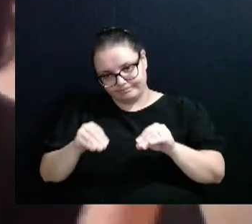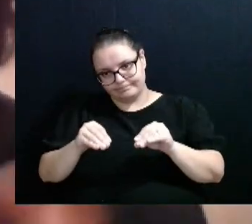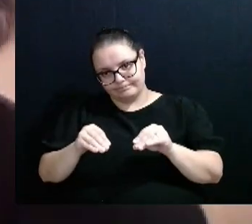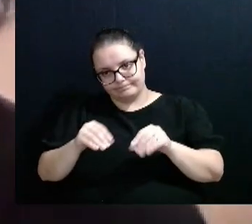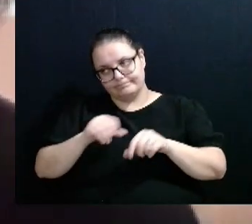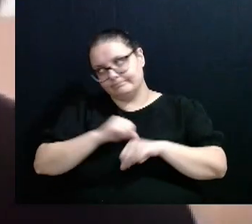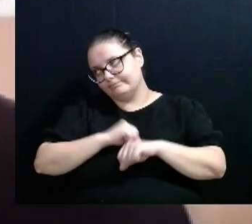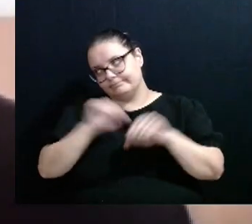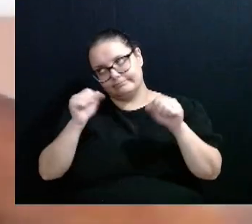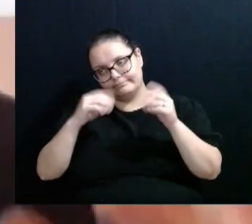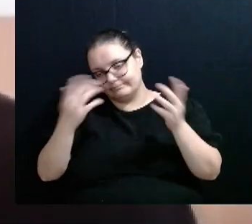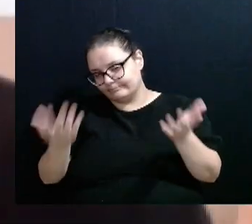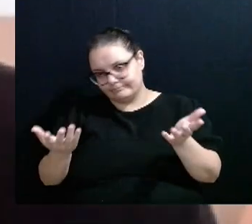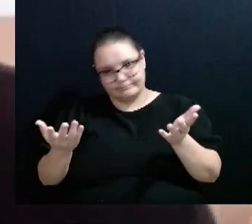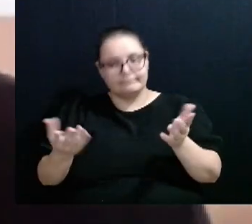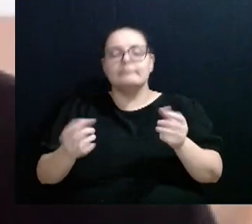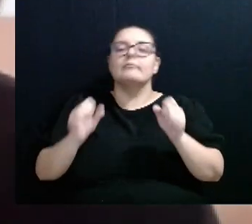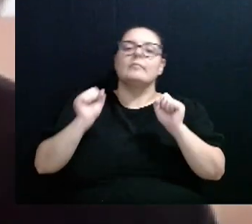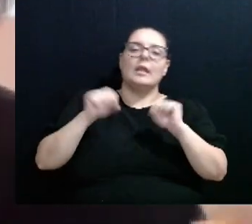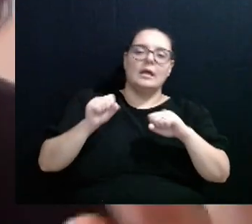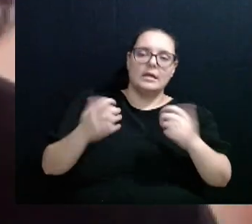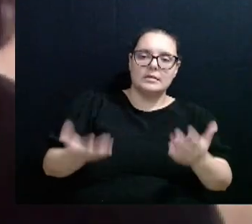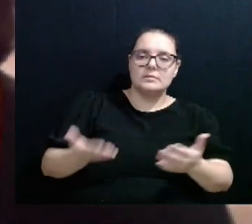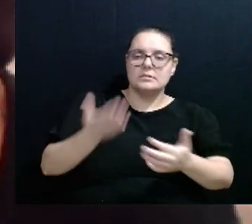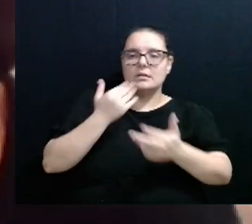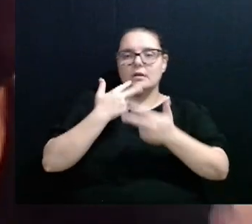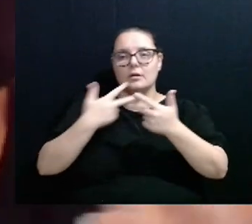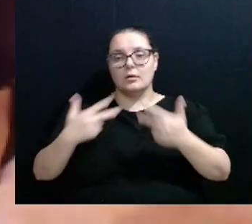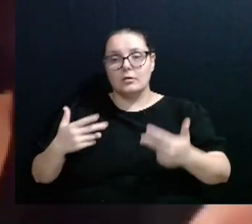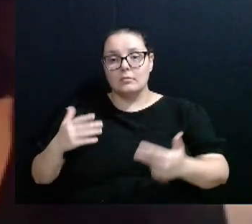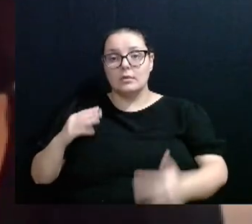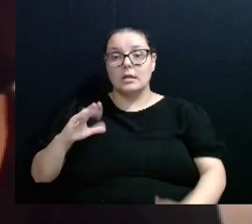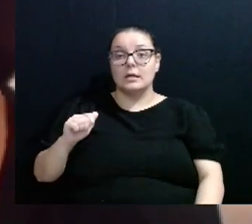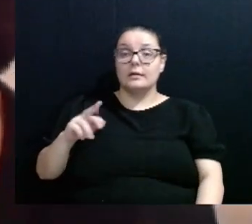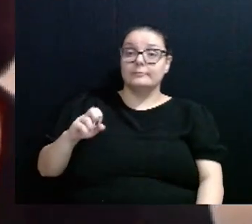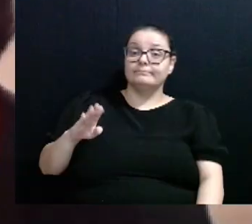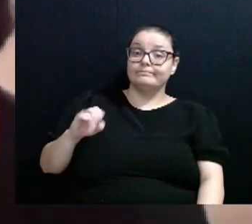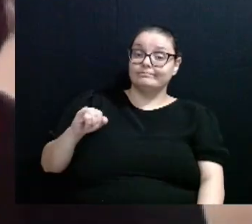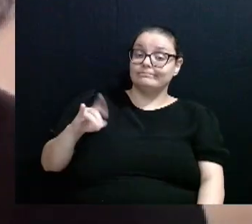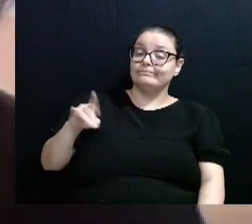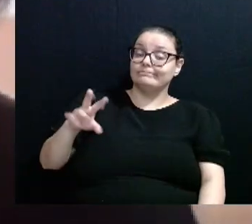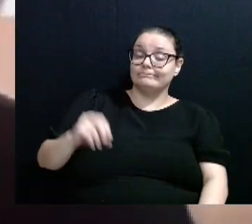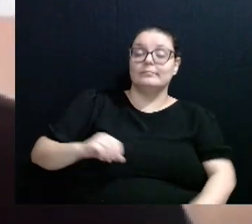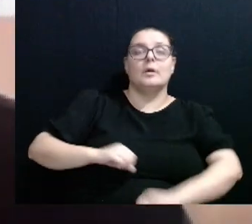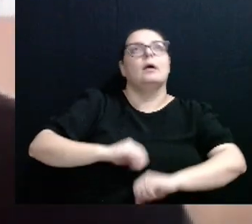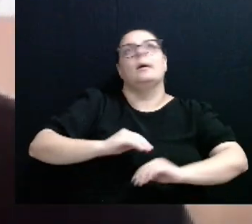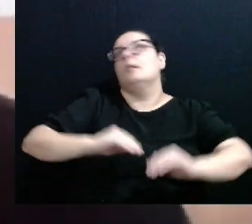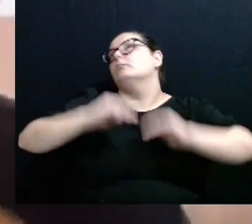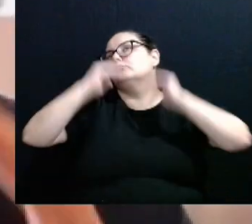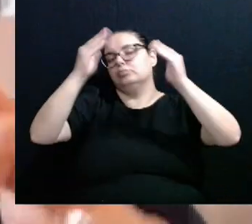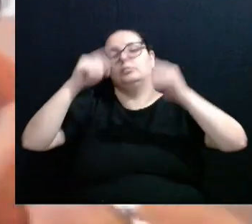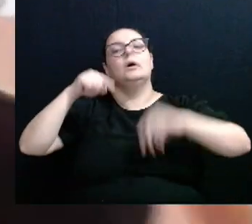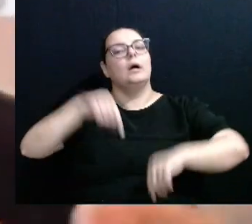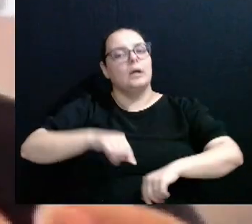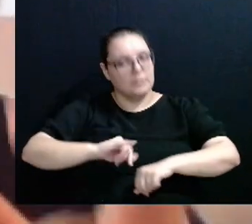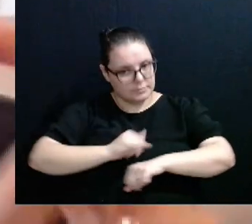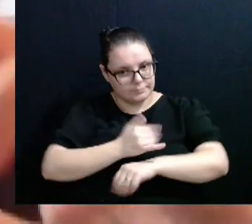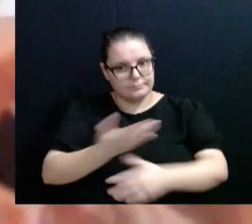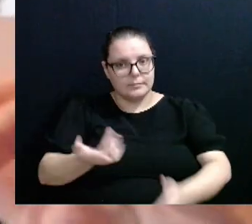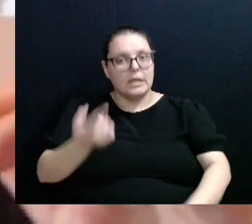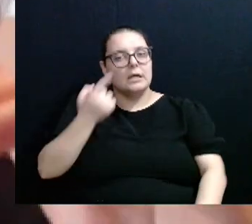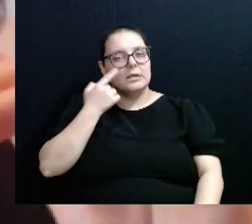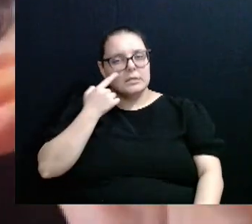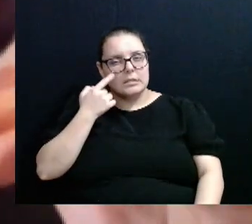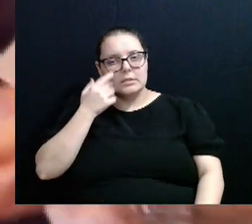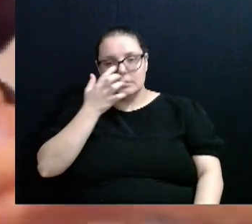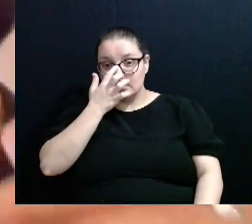pode, sim, aí comer carboidrato até demais, e isso, sim, pode também fazer engordar. Então, você vê que é